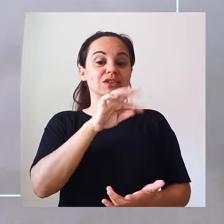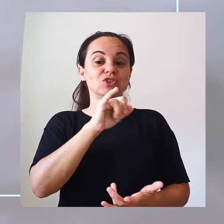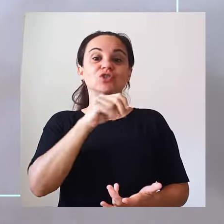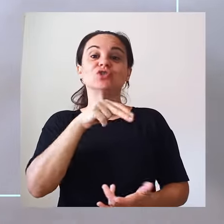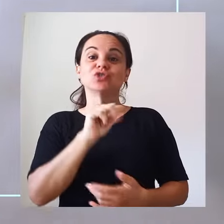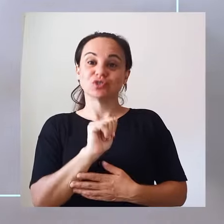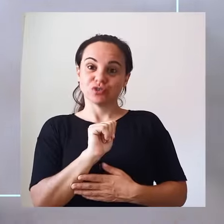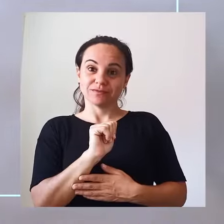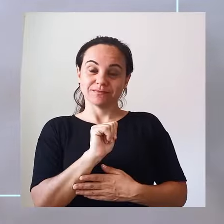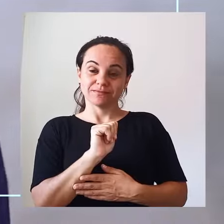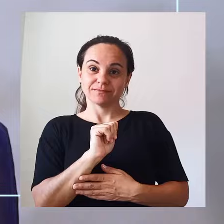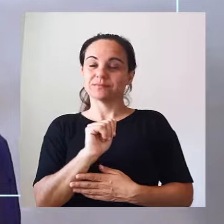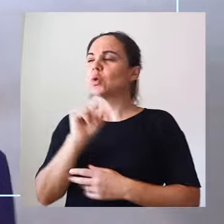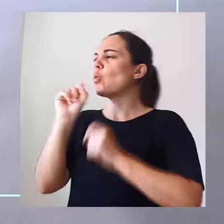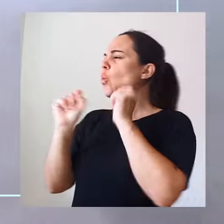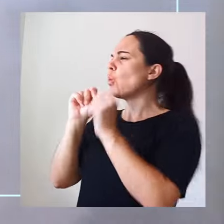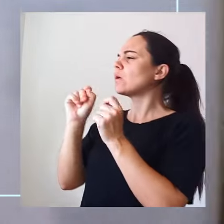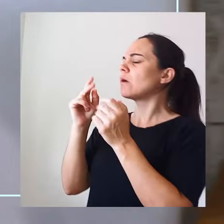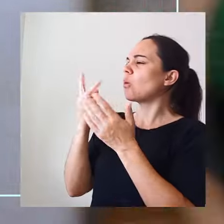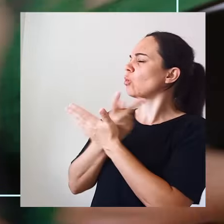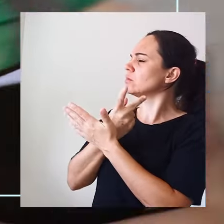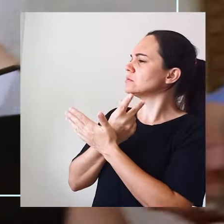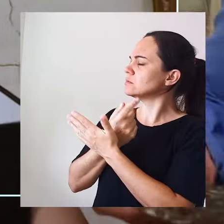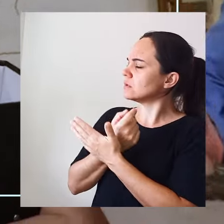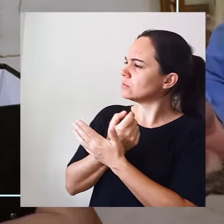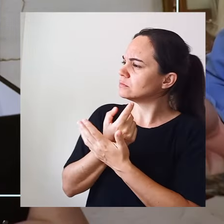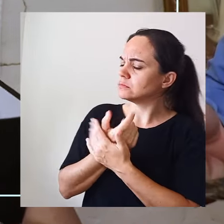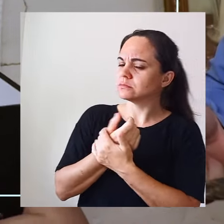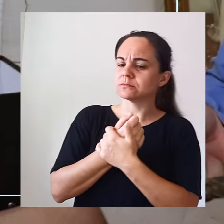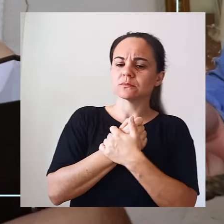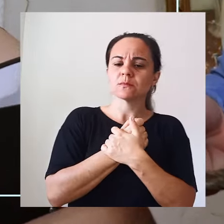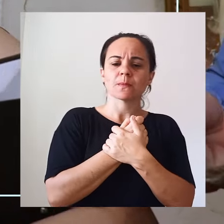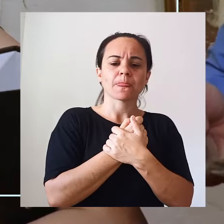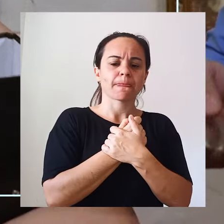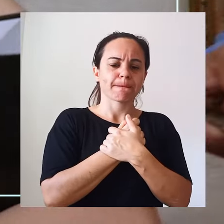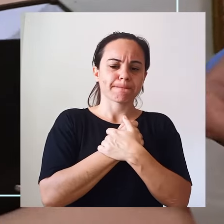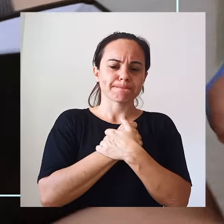O que aconteceu, Cesarci?